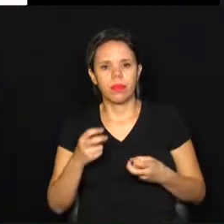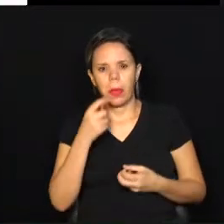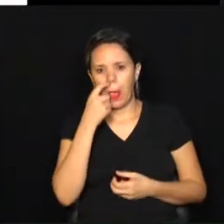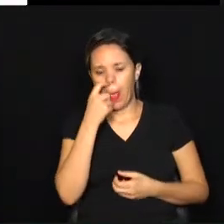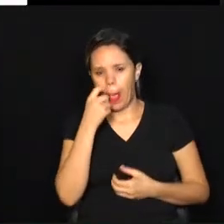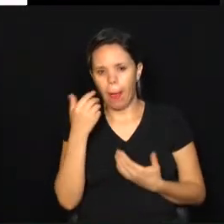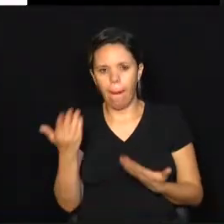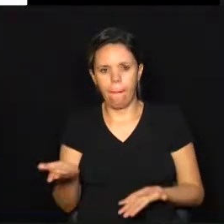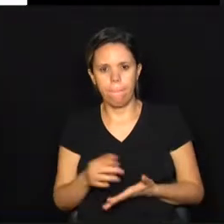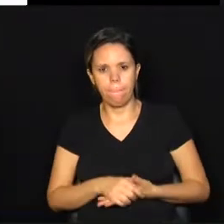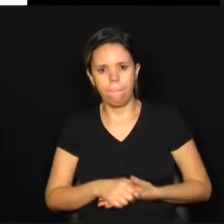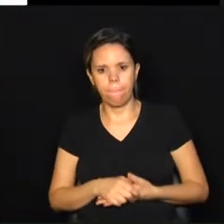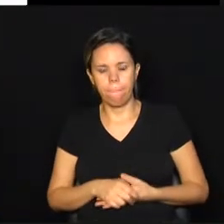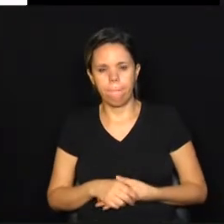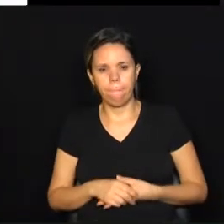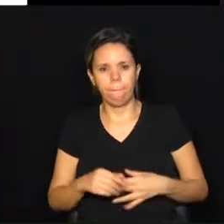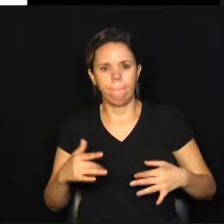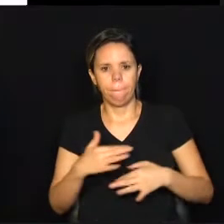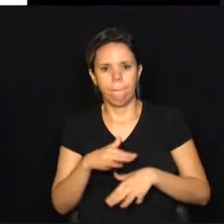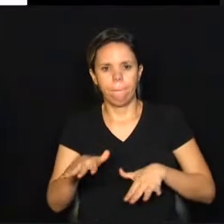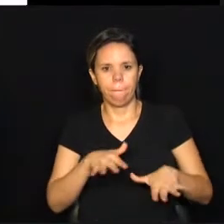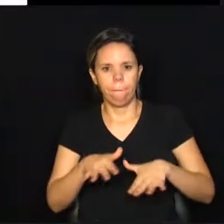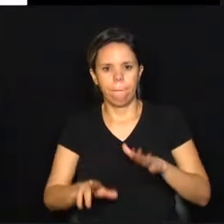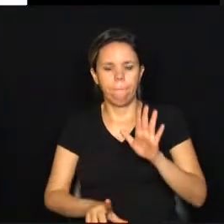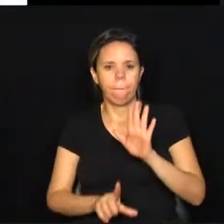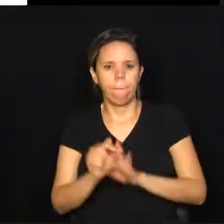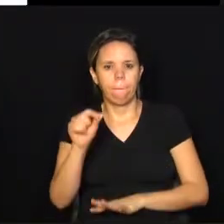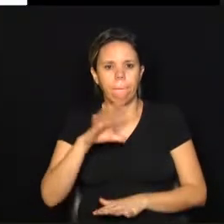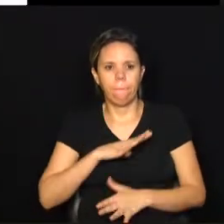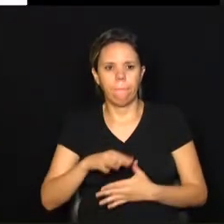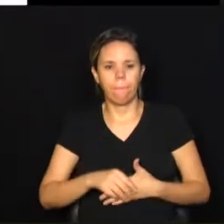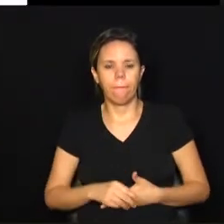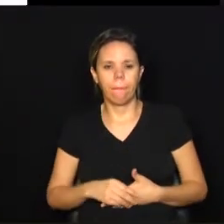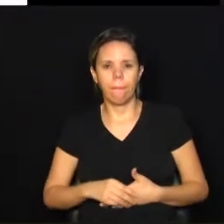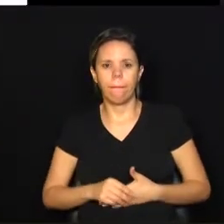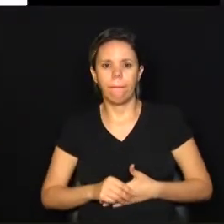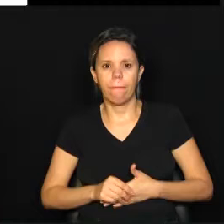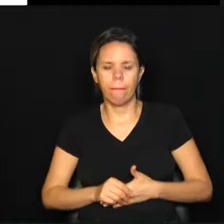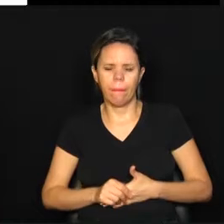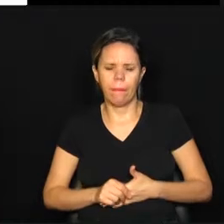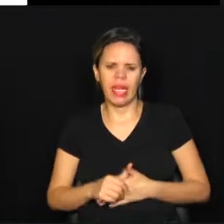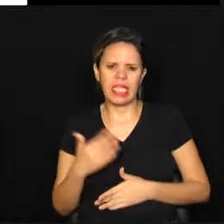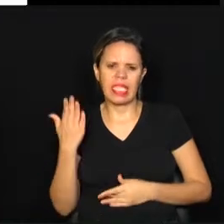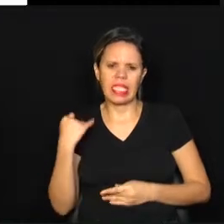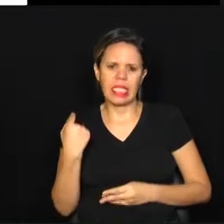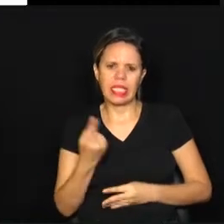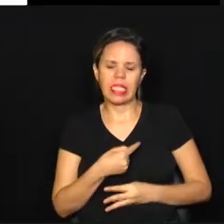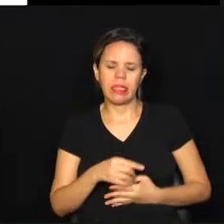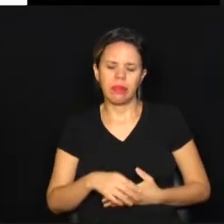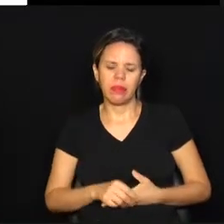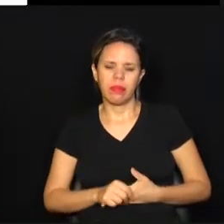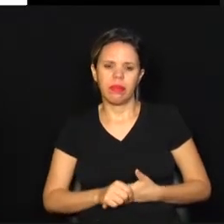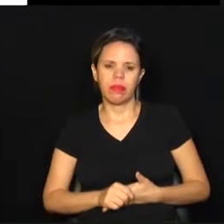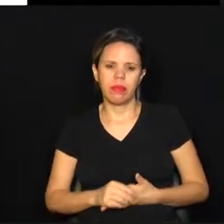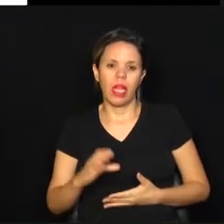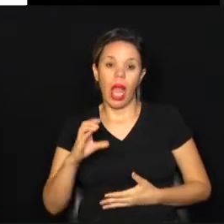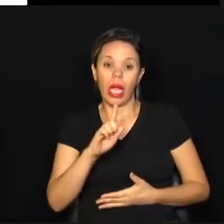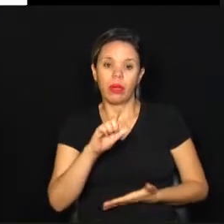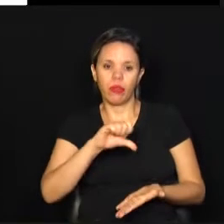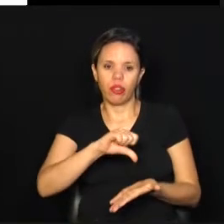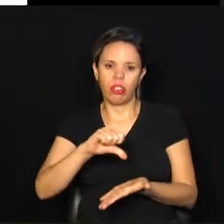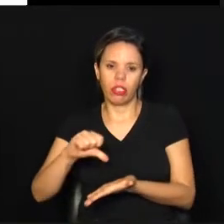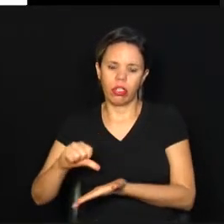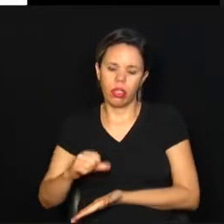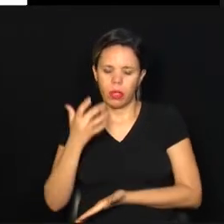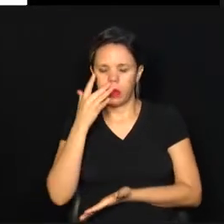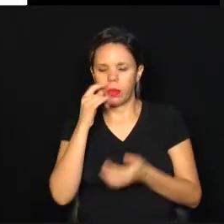pouco mobilidade e renda na cidade. Então, né, a gente sabe que a região do Campo Grande e do